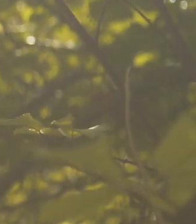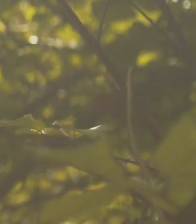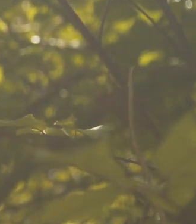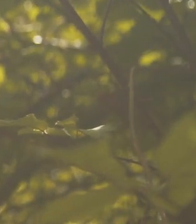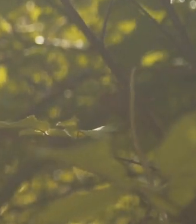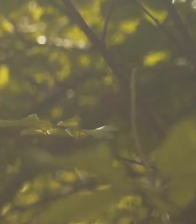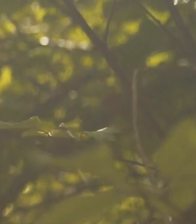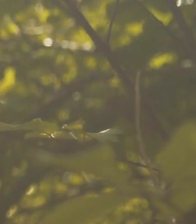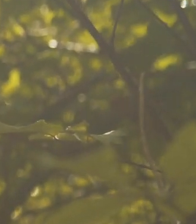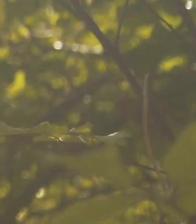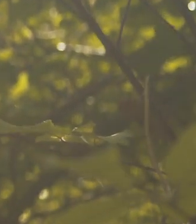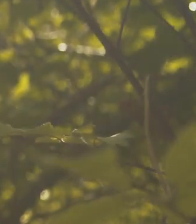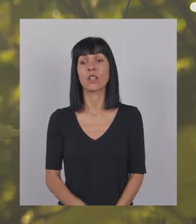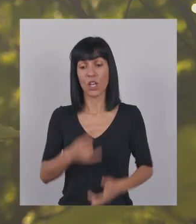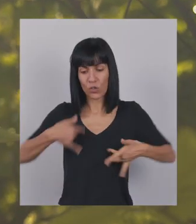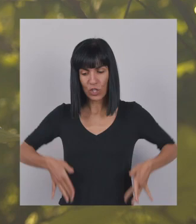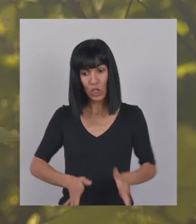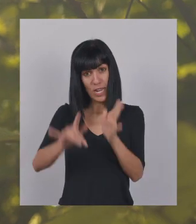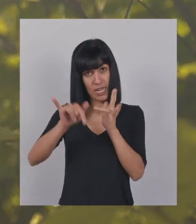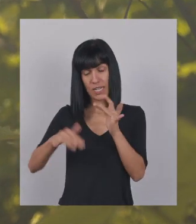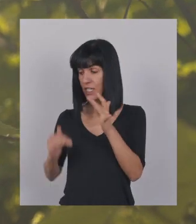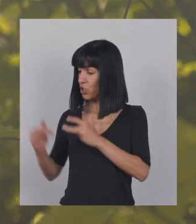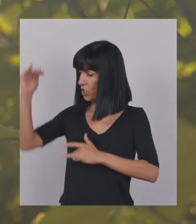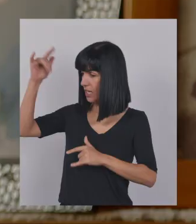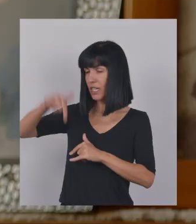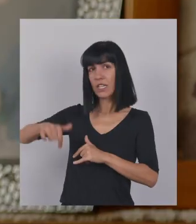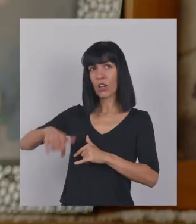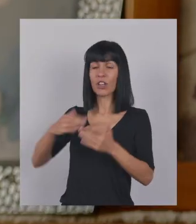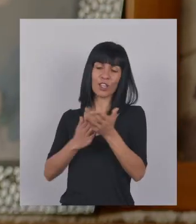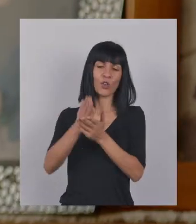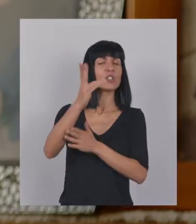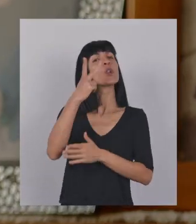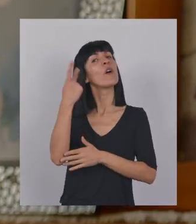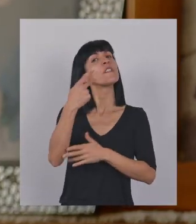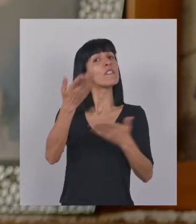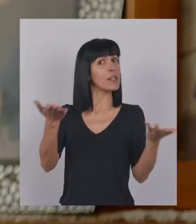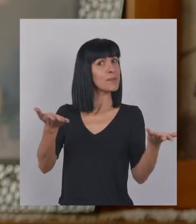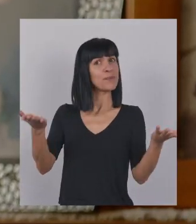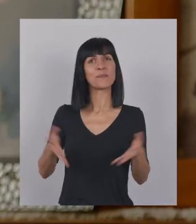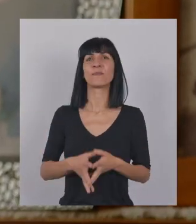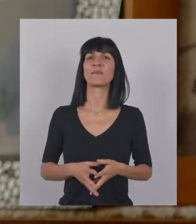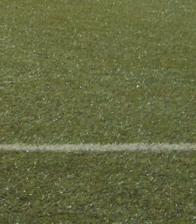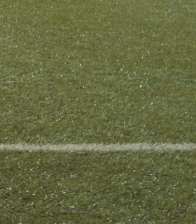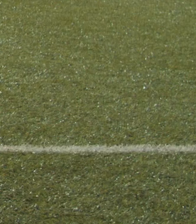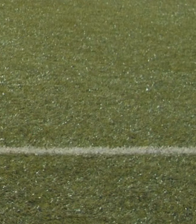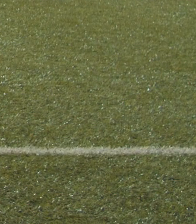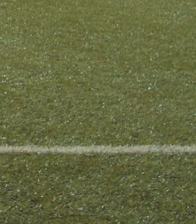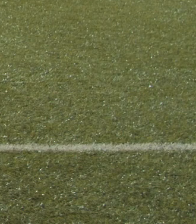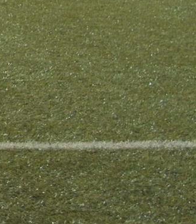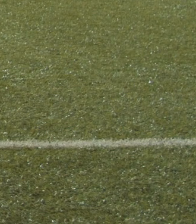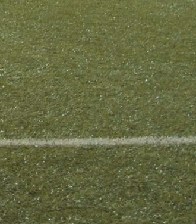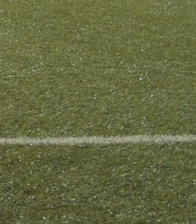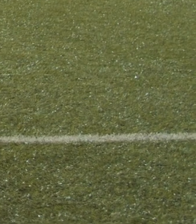E aí Eu Nasci Aqui foi criada aqui e aqui Isto é